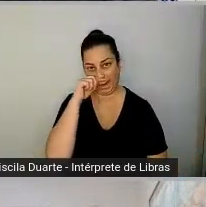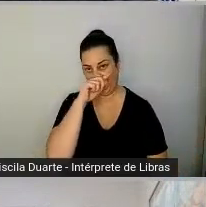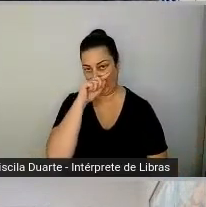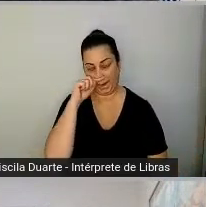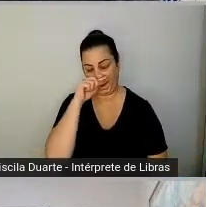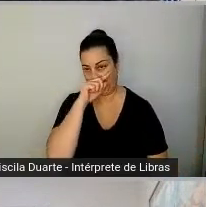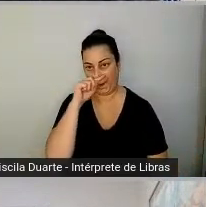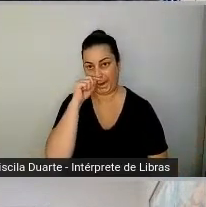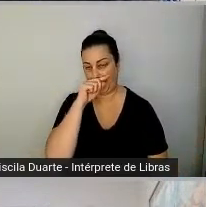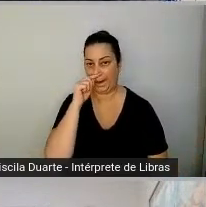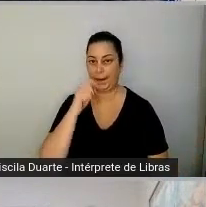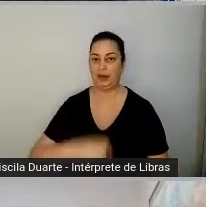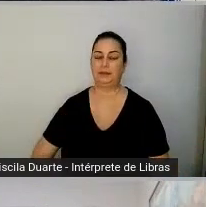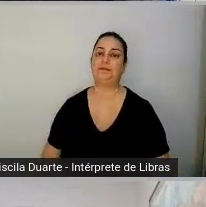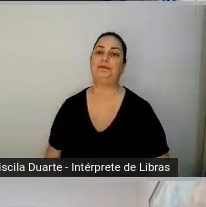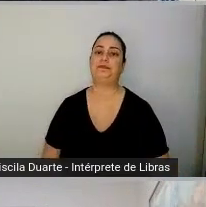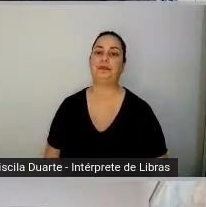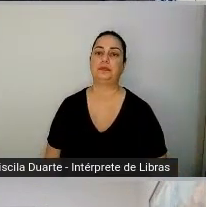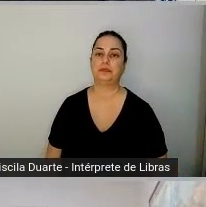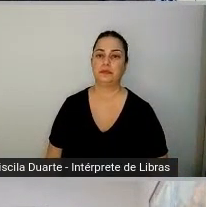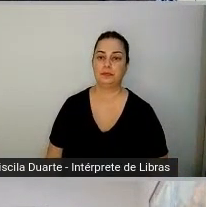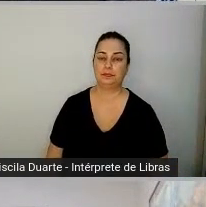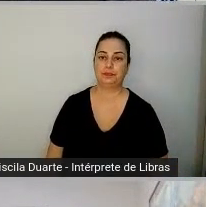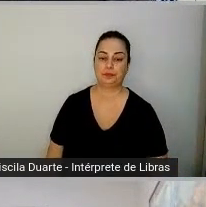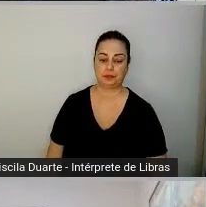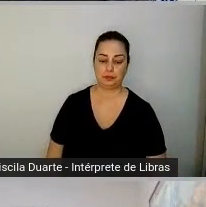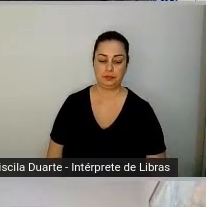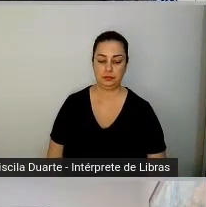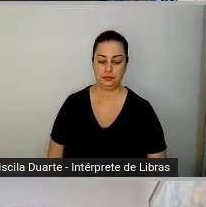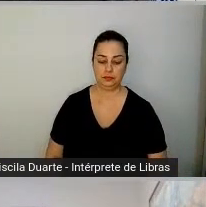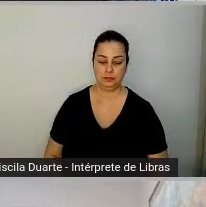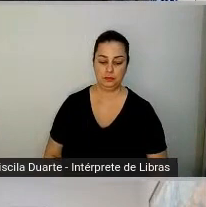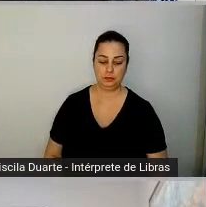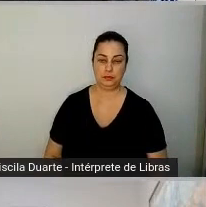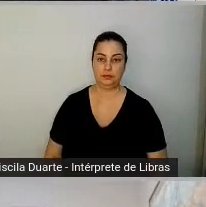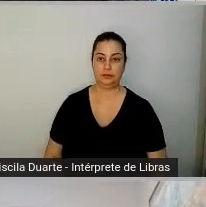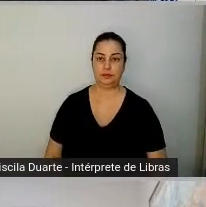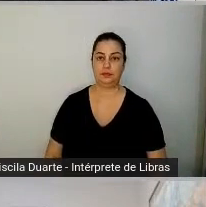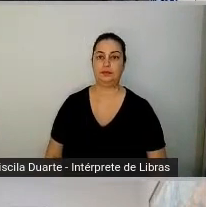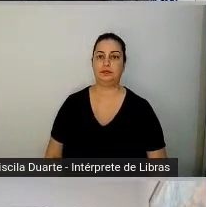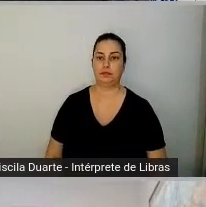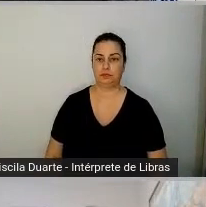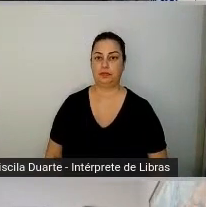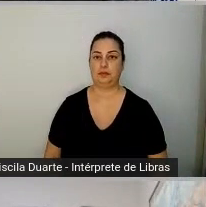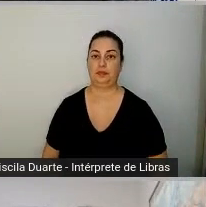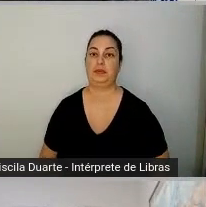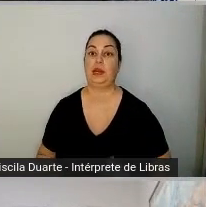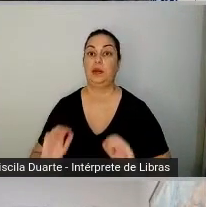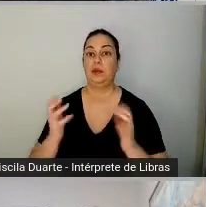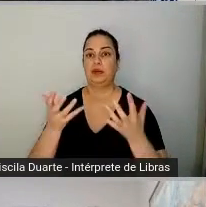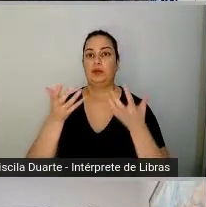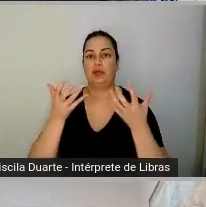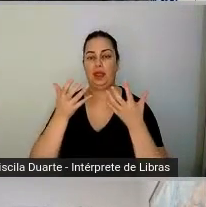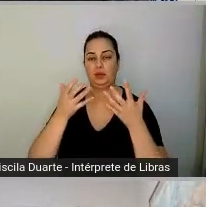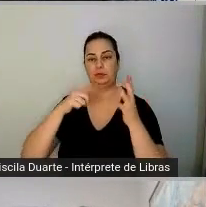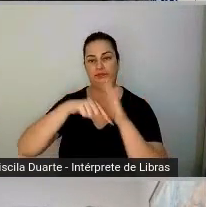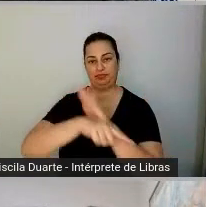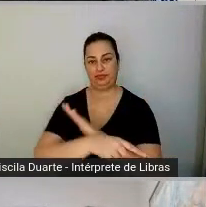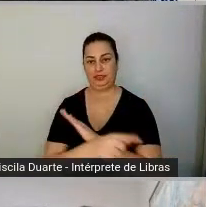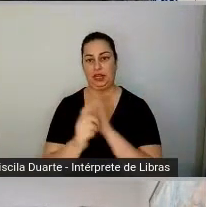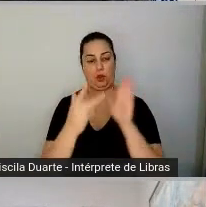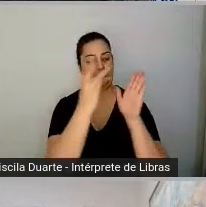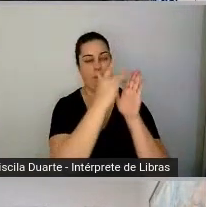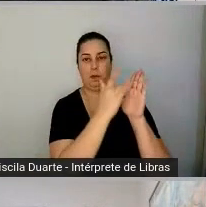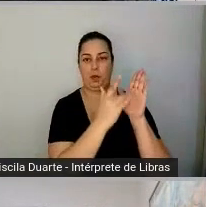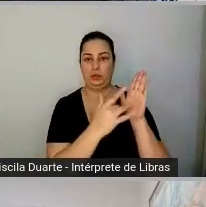Então, para a gente aprofundar naquele item que eu coloquei antes, só vou beber uma água aqui rapidinho, né? Porque